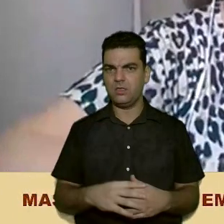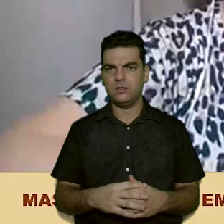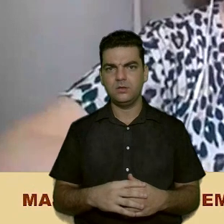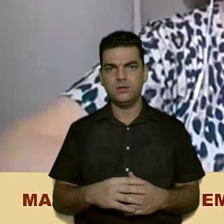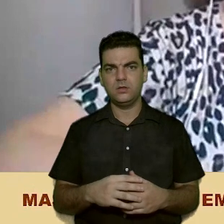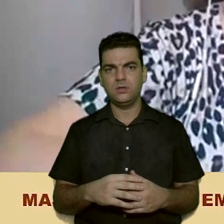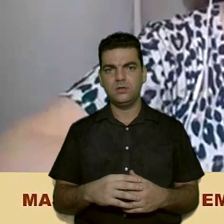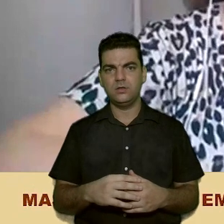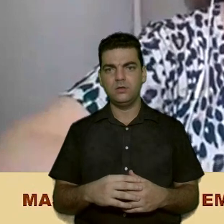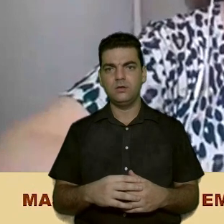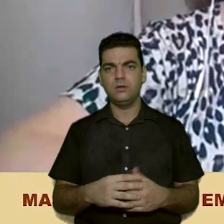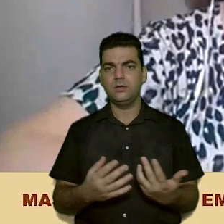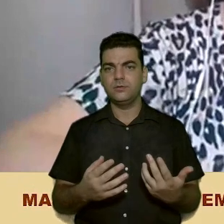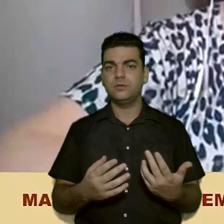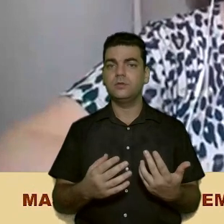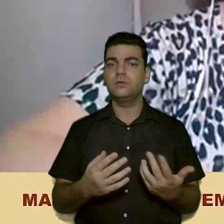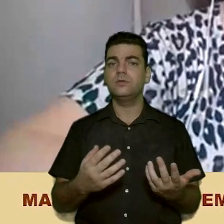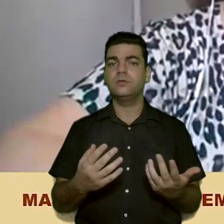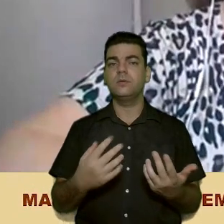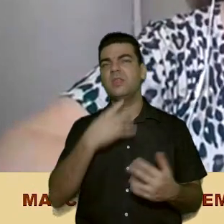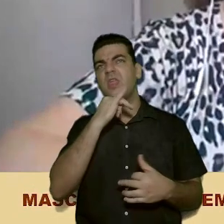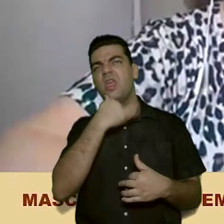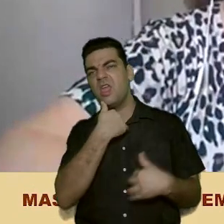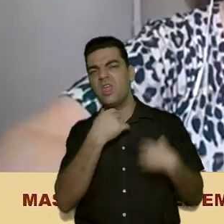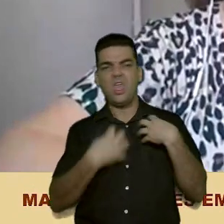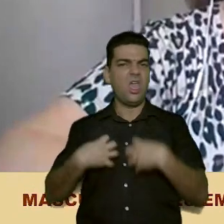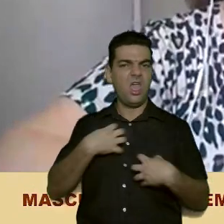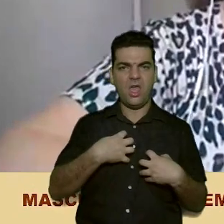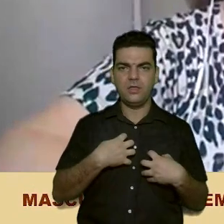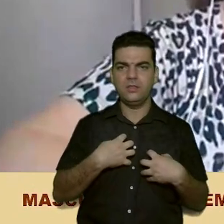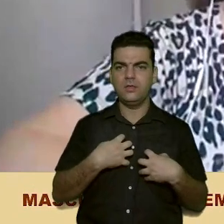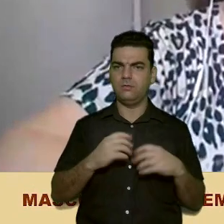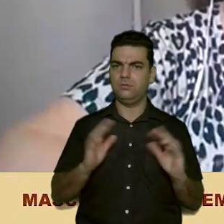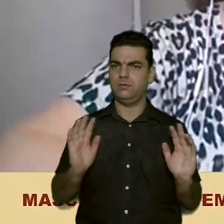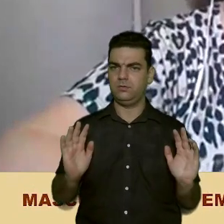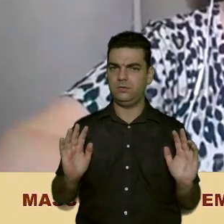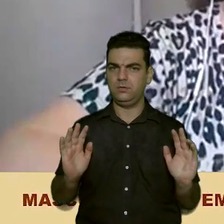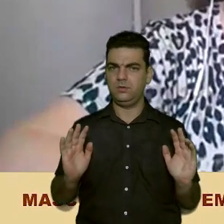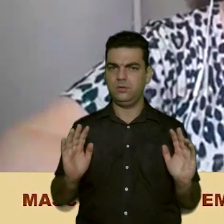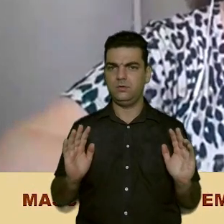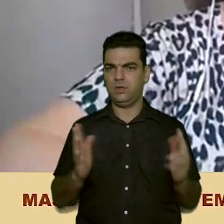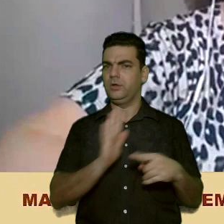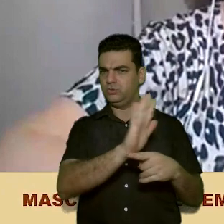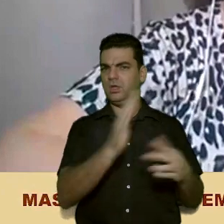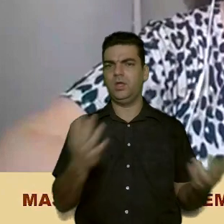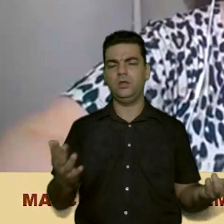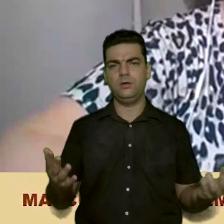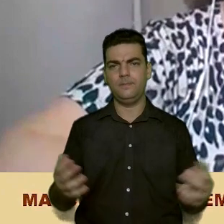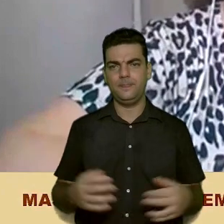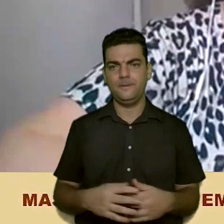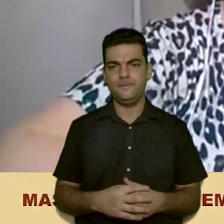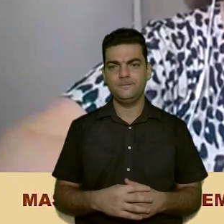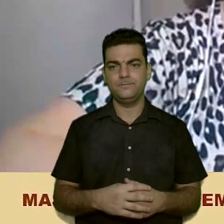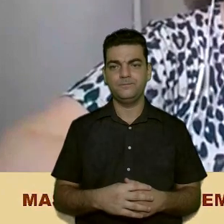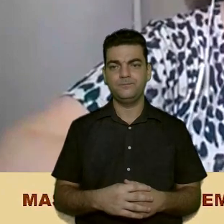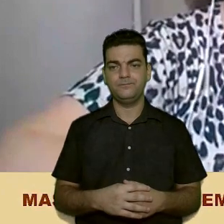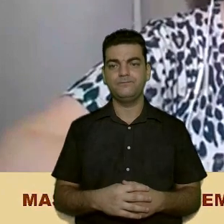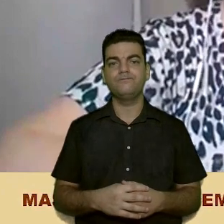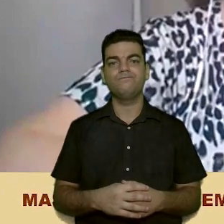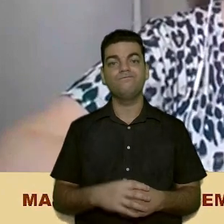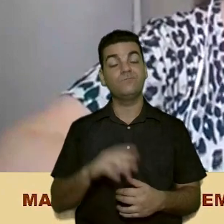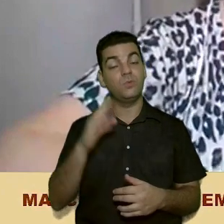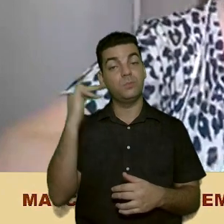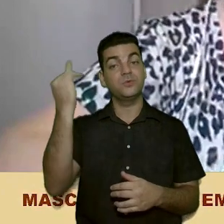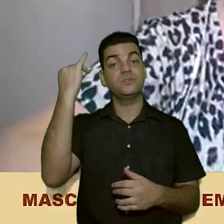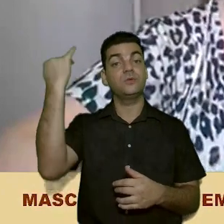causá-lo novamente, né? Vai tentar reparar o que você fez, mas também se você congelar, né, e se excluir, entrar em depressão, não é o melhor. Claro